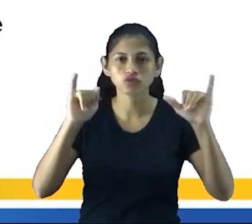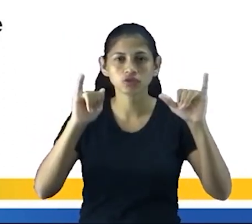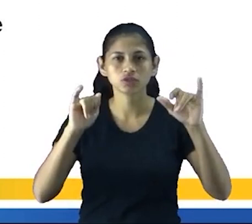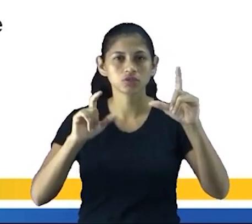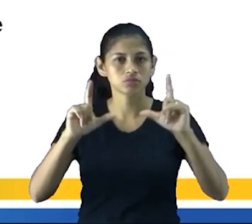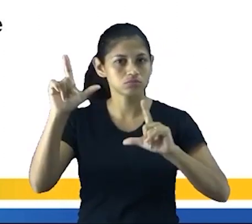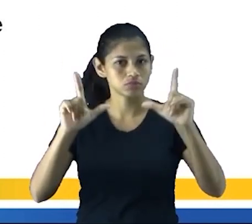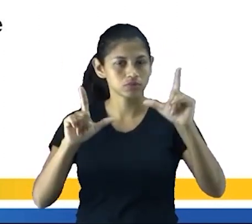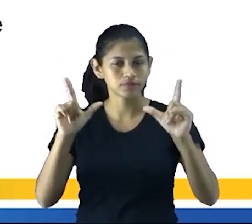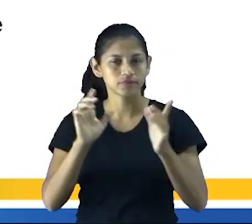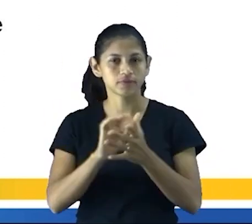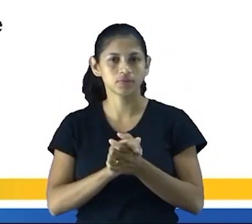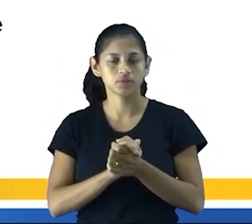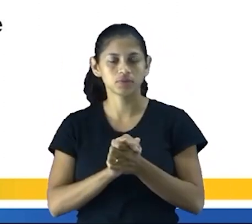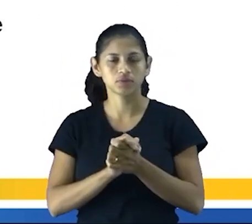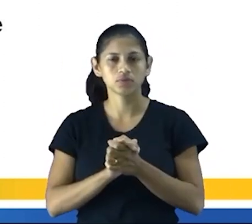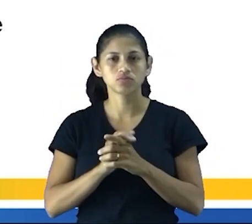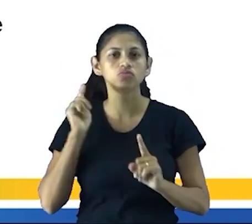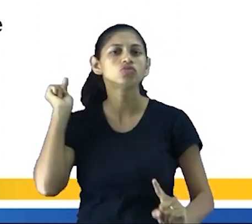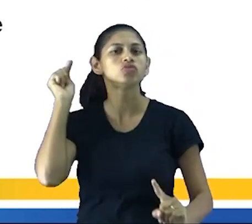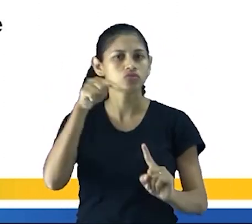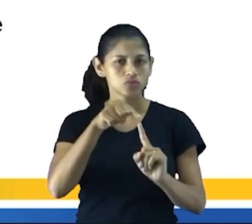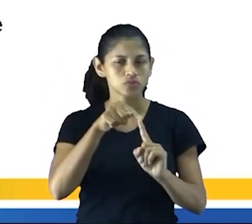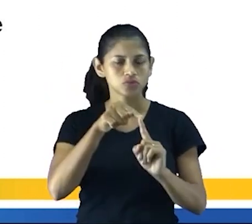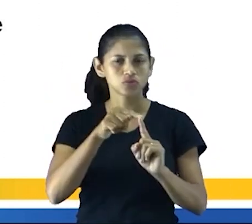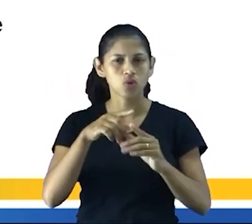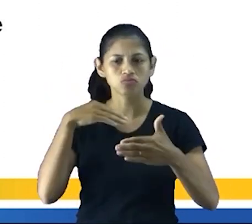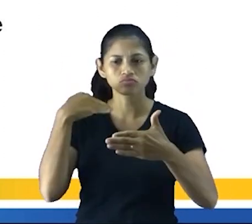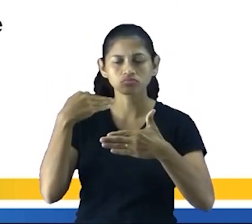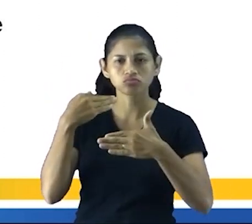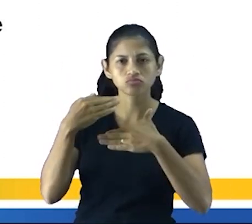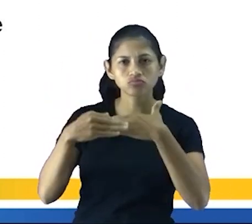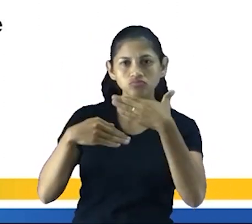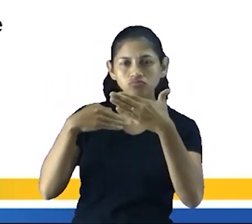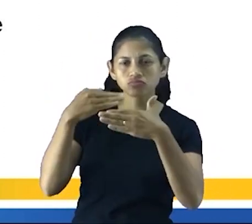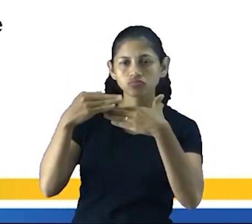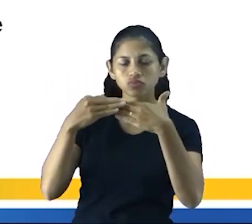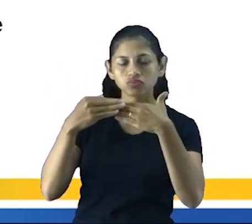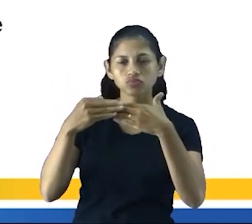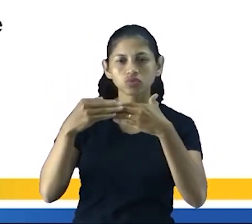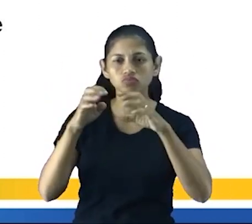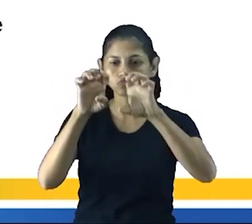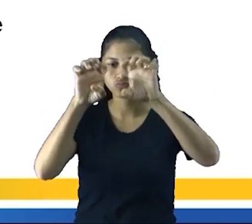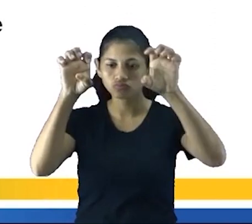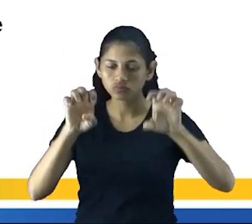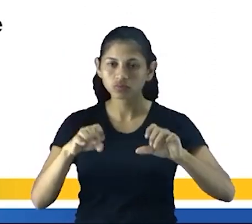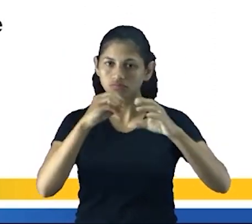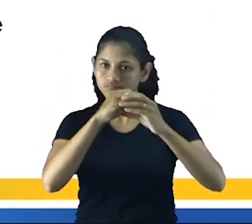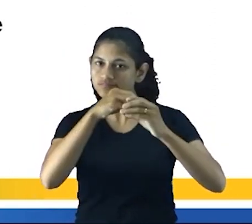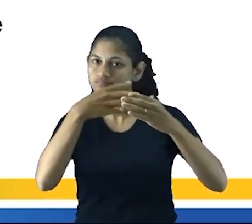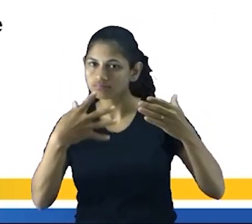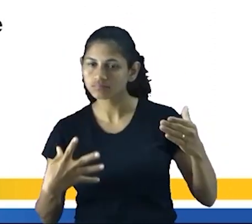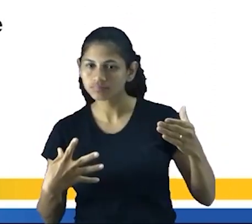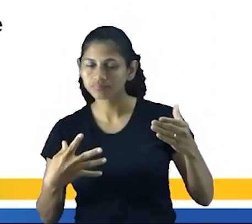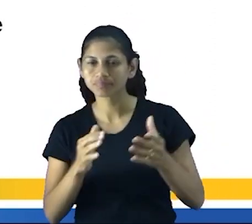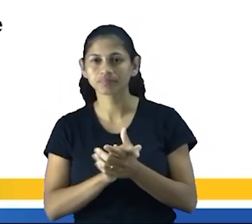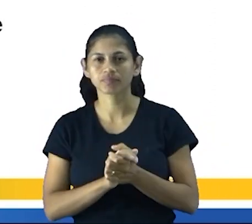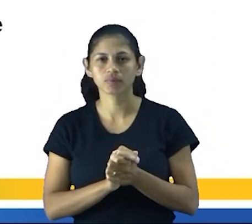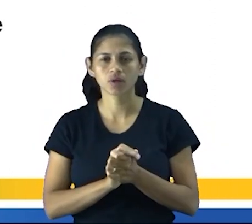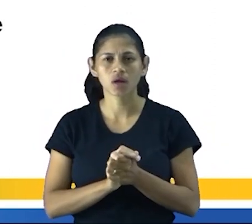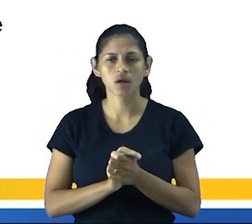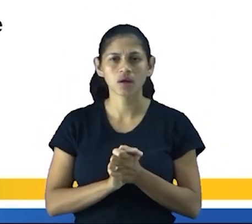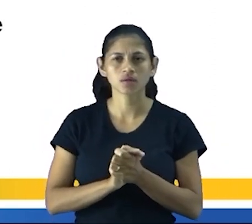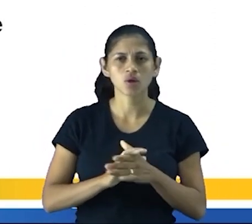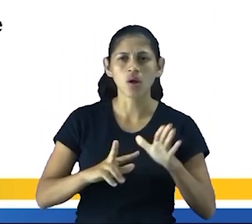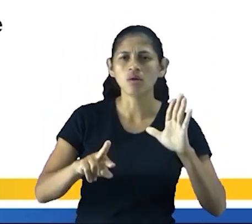uma finalidade e é construído segundo uma estrutura característica. De acordo com essas